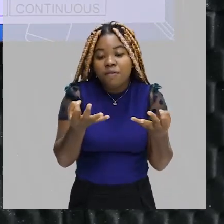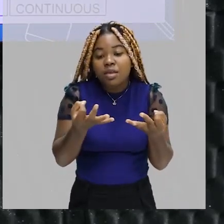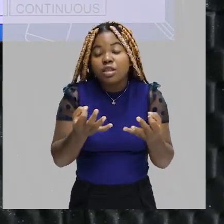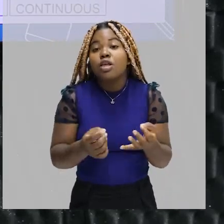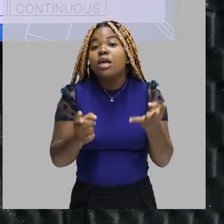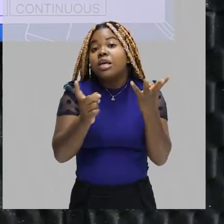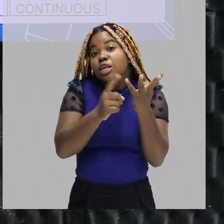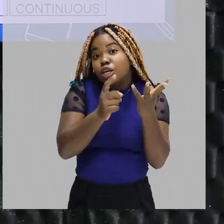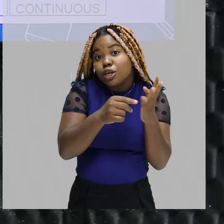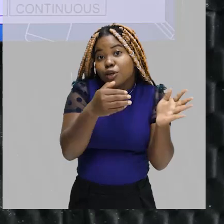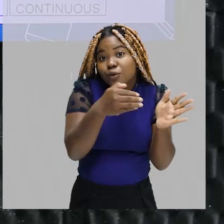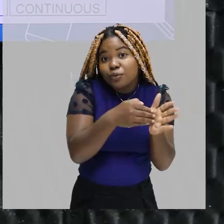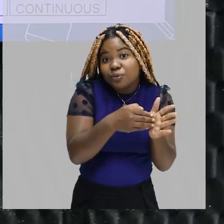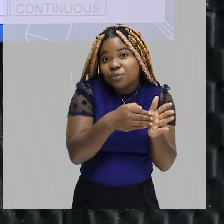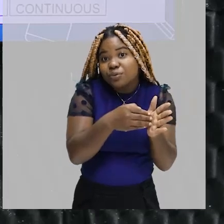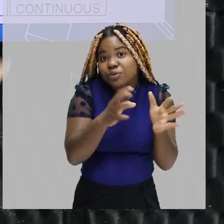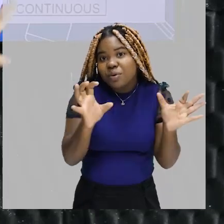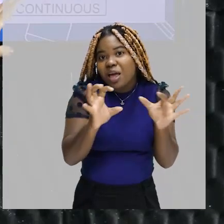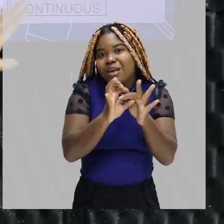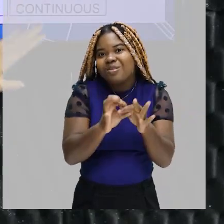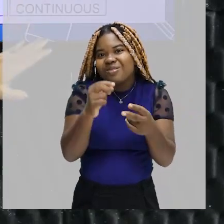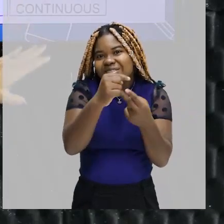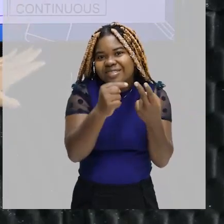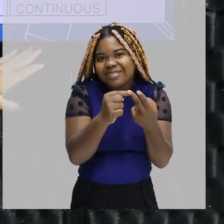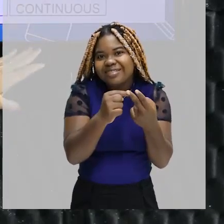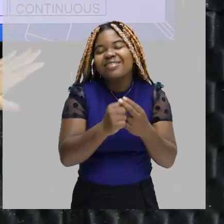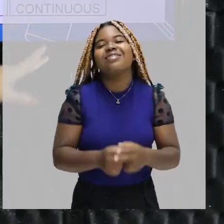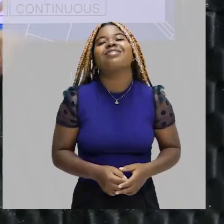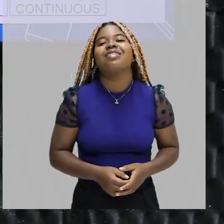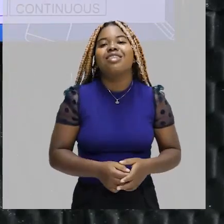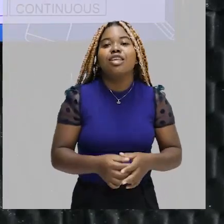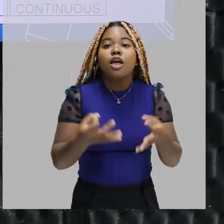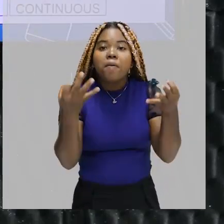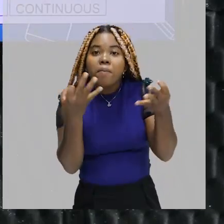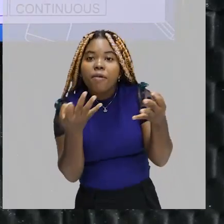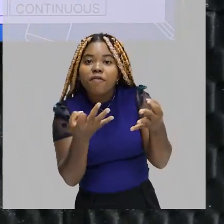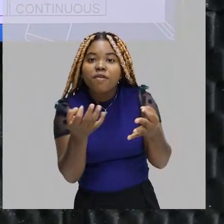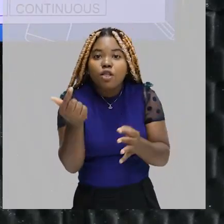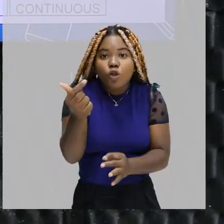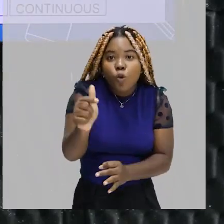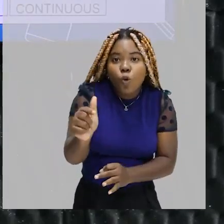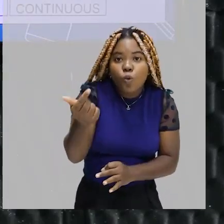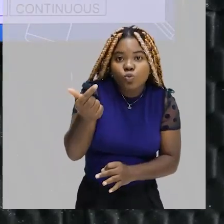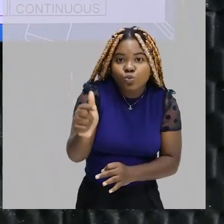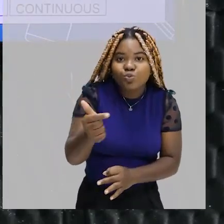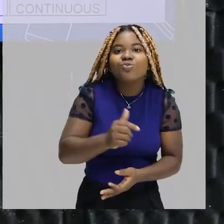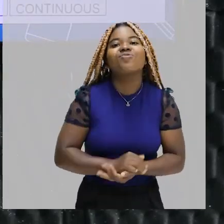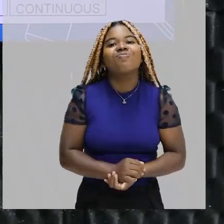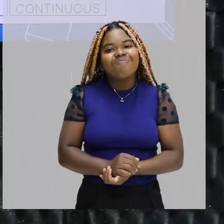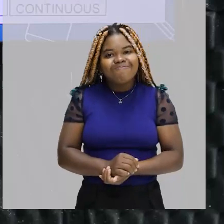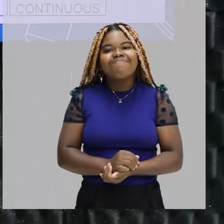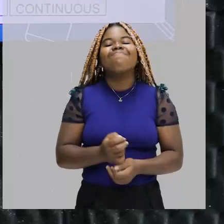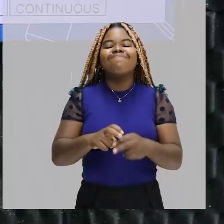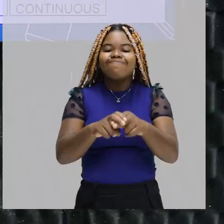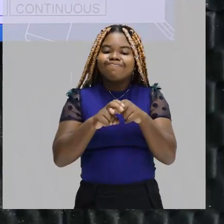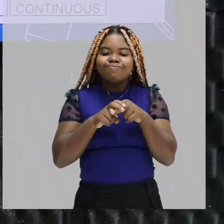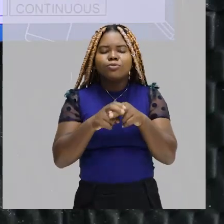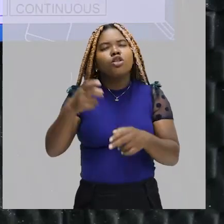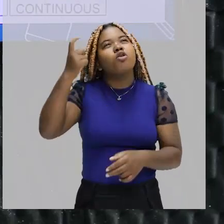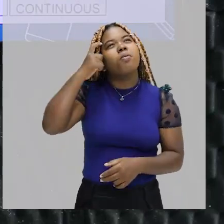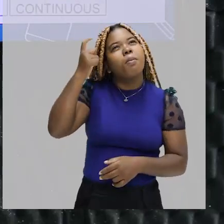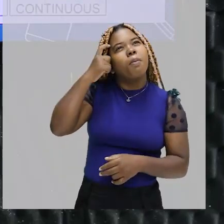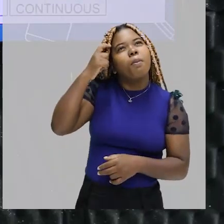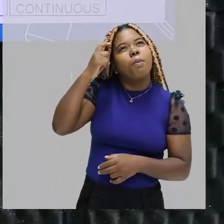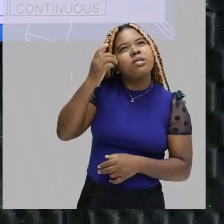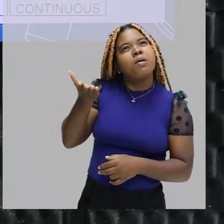é uma combinação das duas coisas. Perfect continuous ou perfeito contínuo. Por isso que quando a gente pensa em tempo